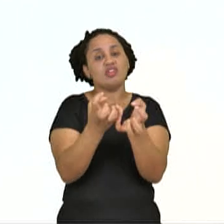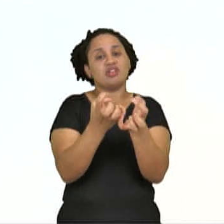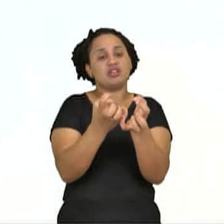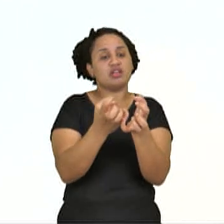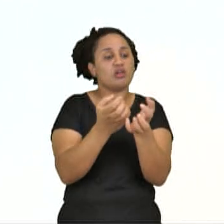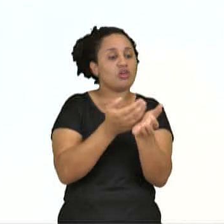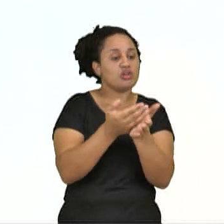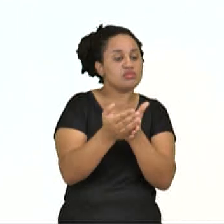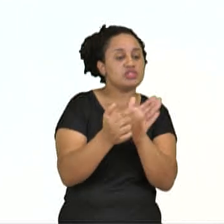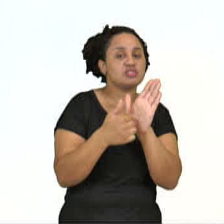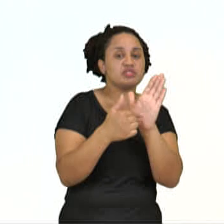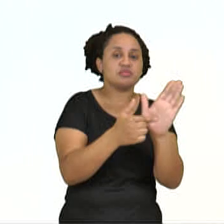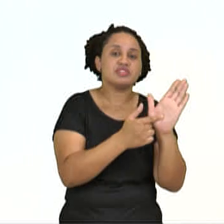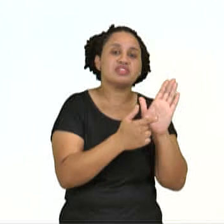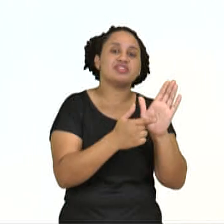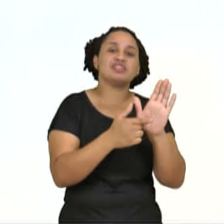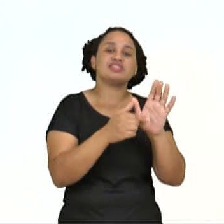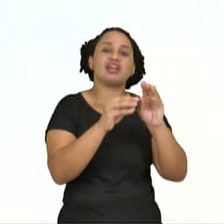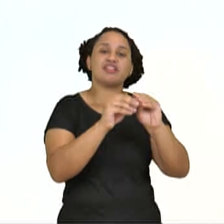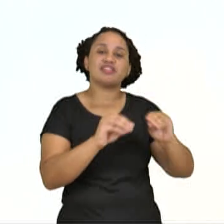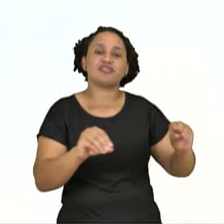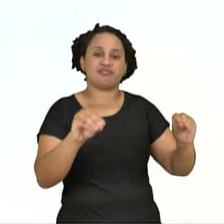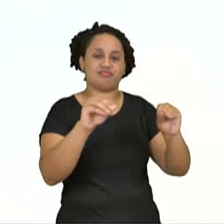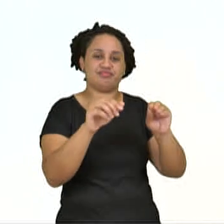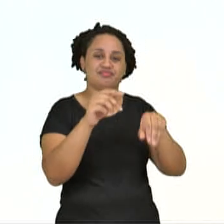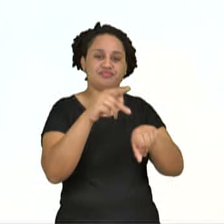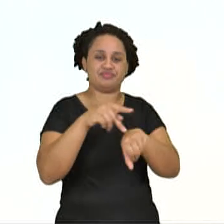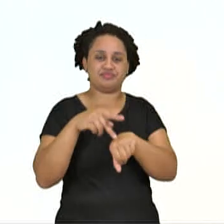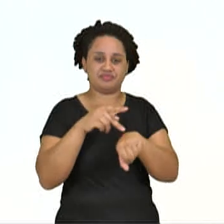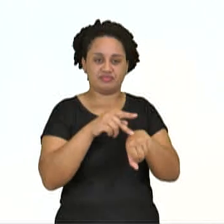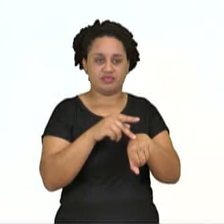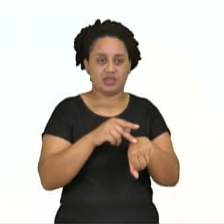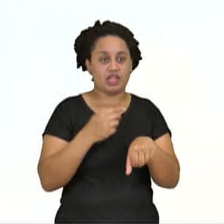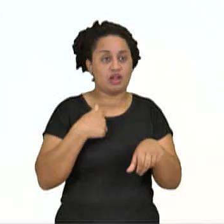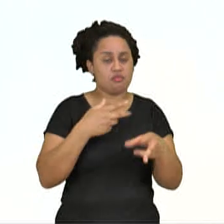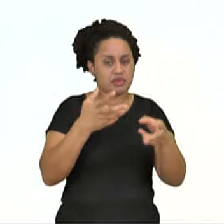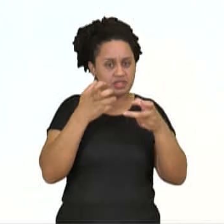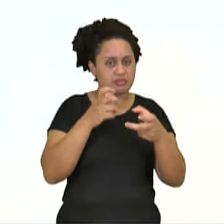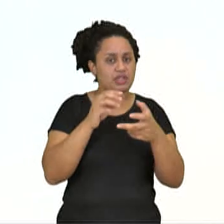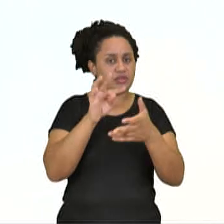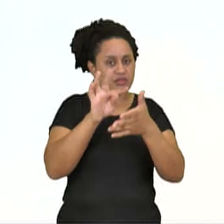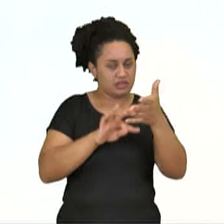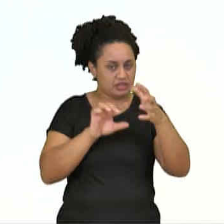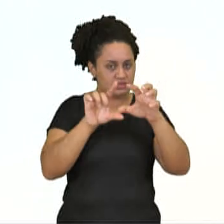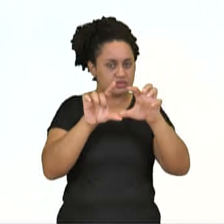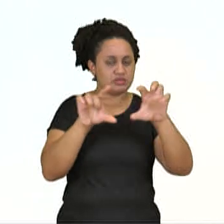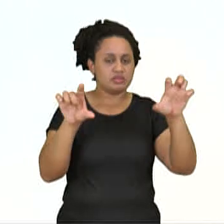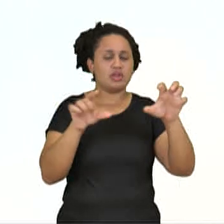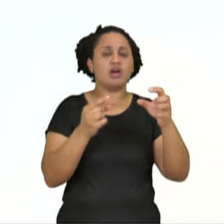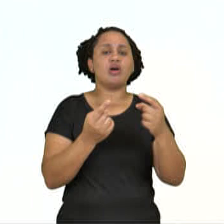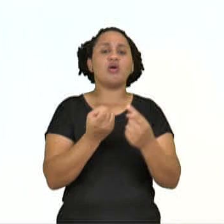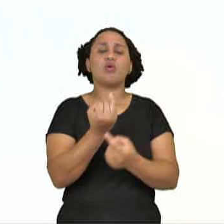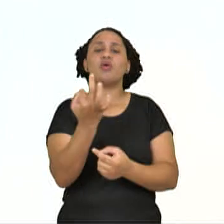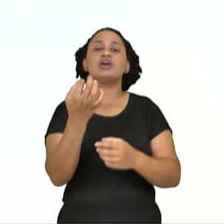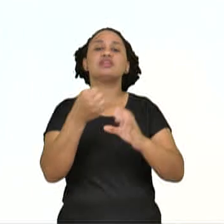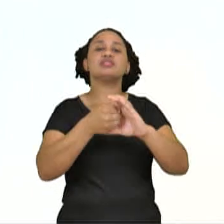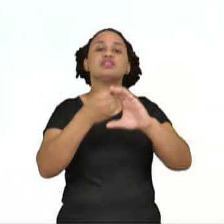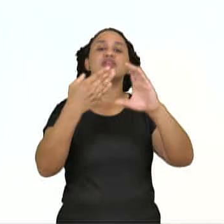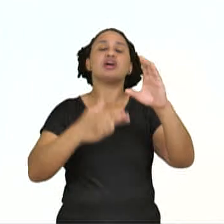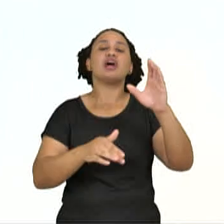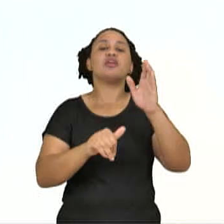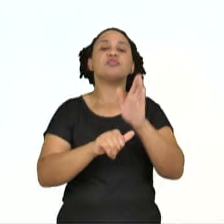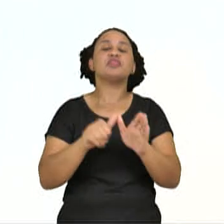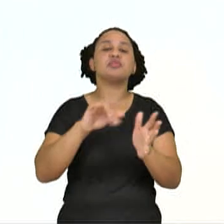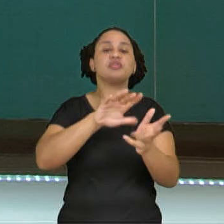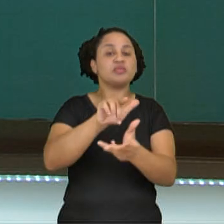de solo apareceram. Lendo o trecho do texto Solidão, quais características do pequeno planeta